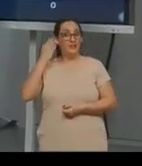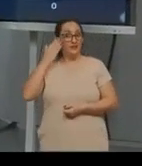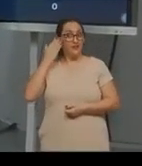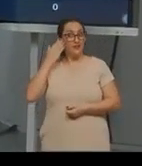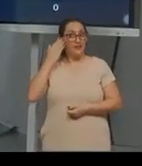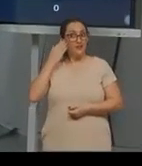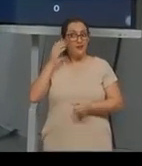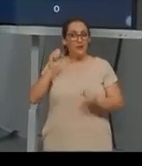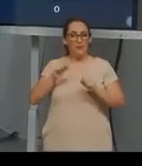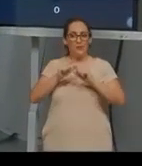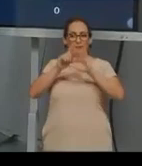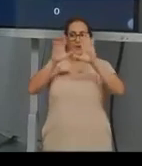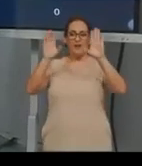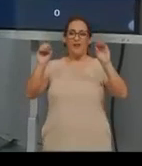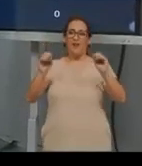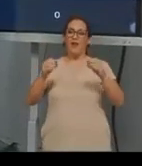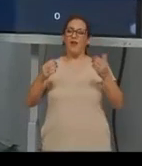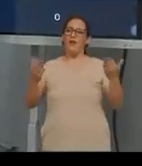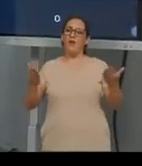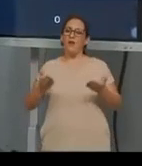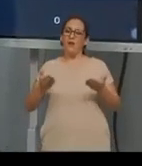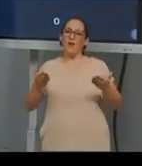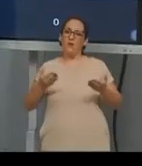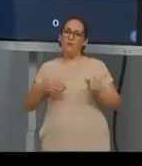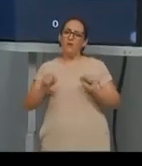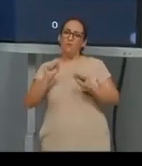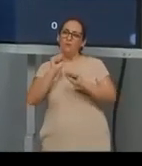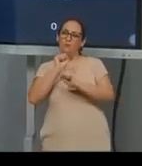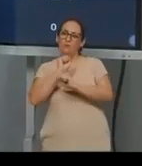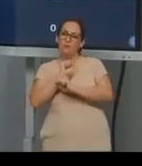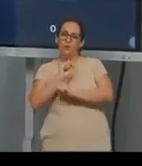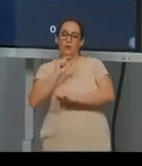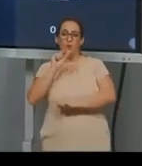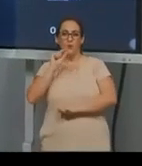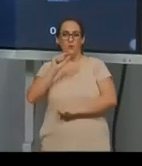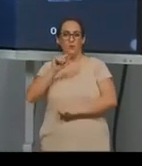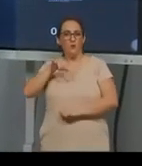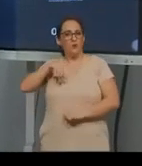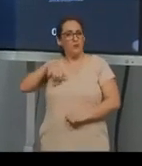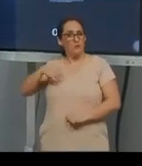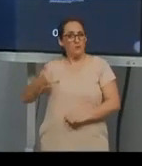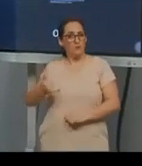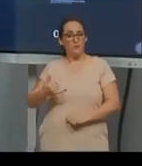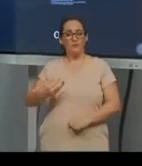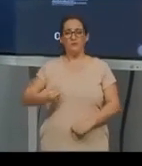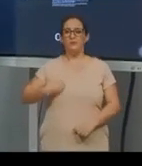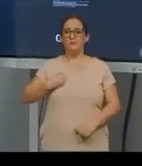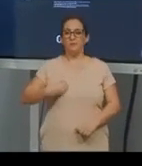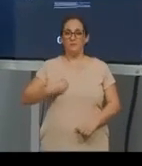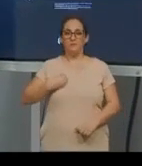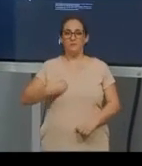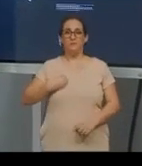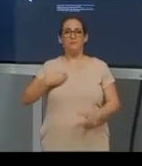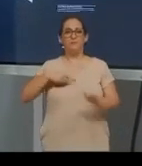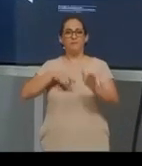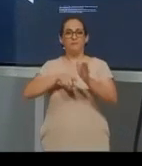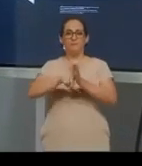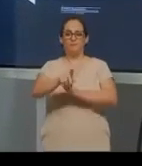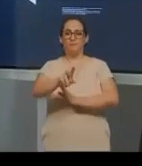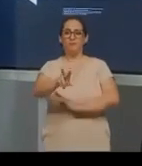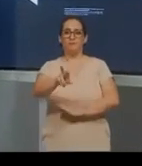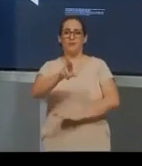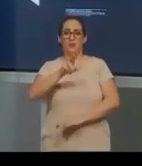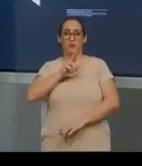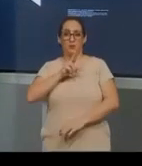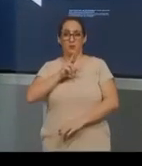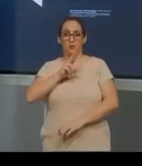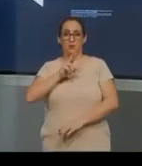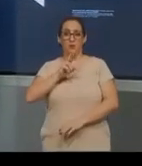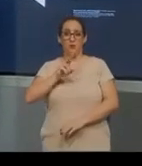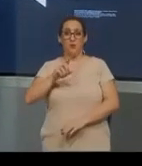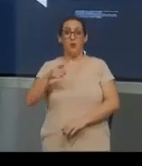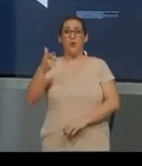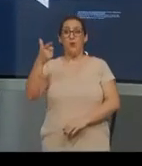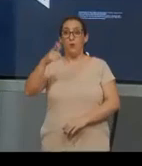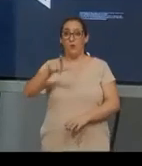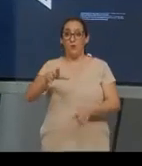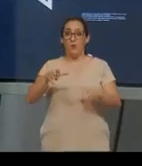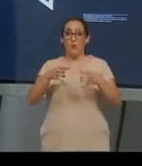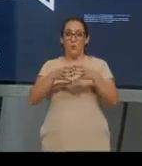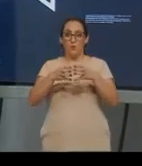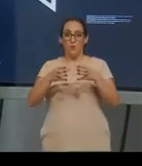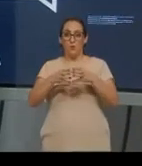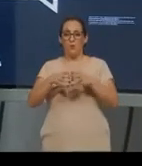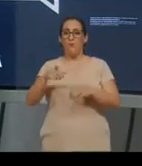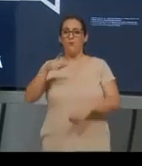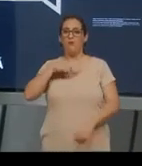Emanuele? Vamos fazer aquele pequeno intervalo. Aproveite e participe do Tira Dúvidas de Matemática, que no próximo bloco contará